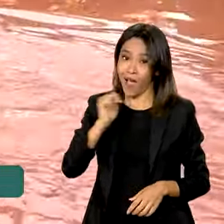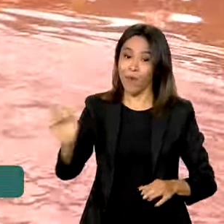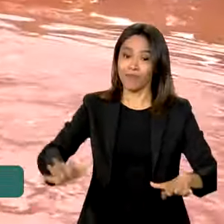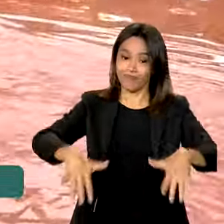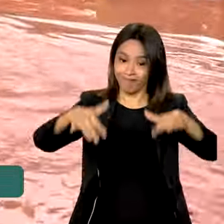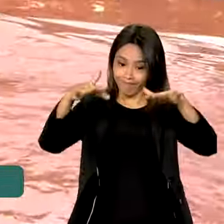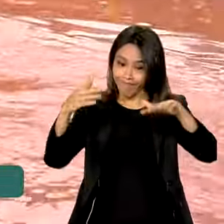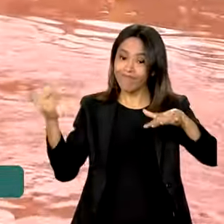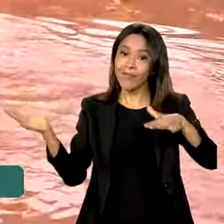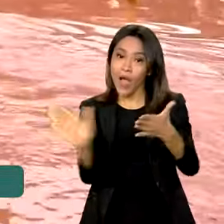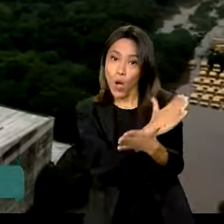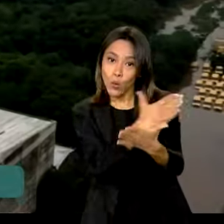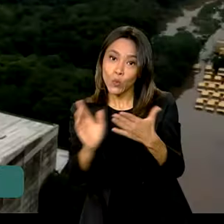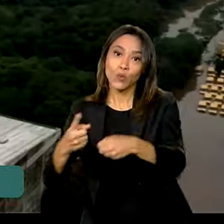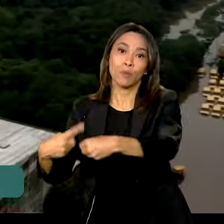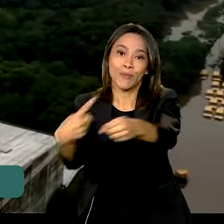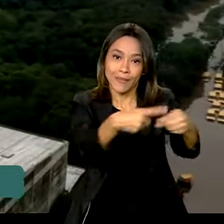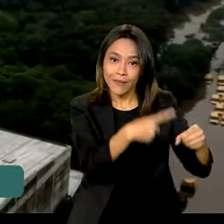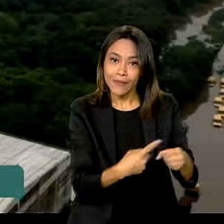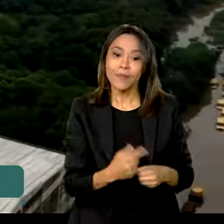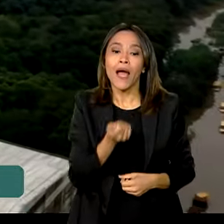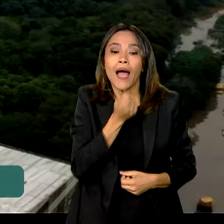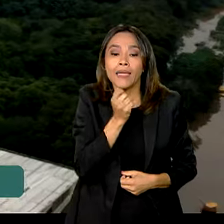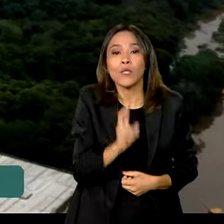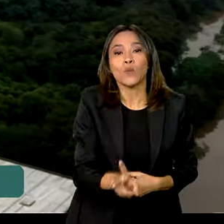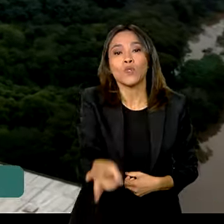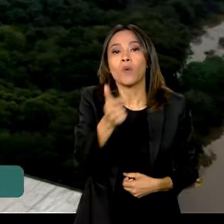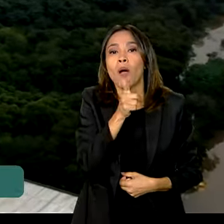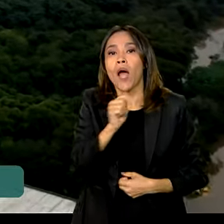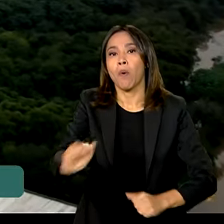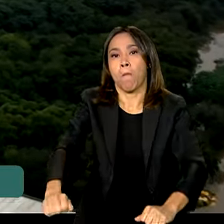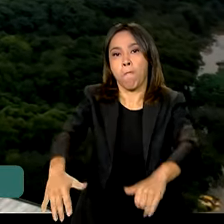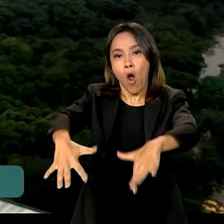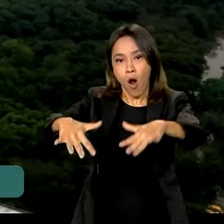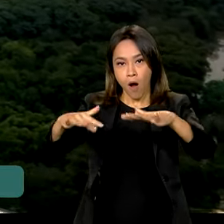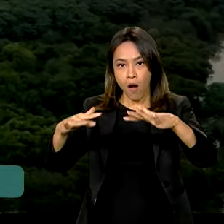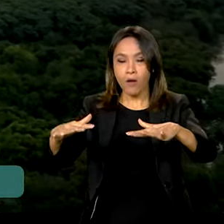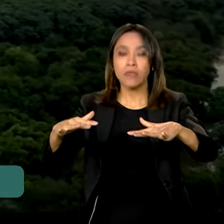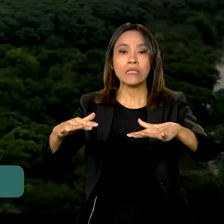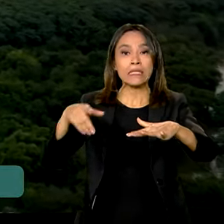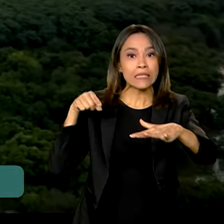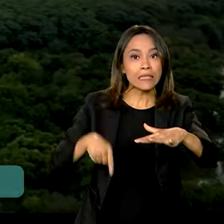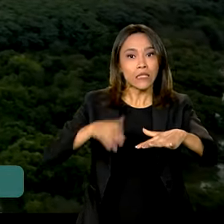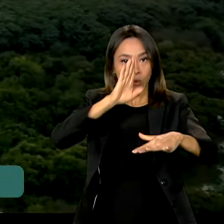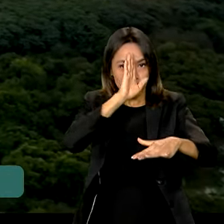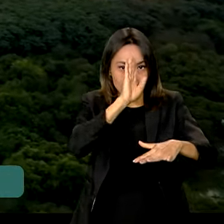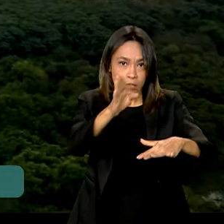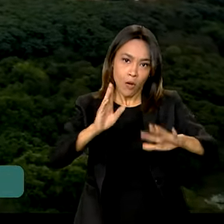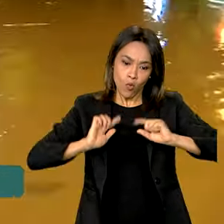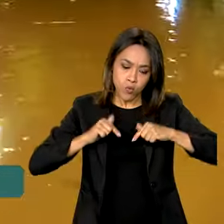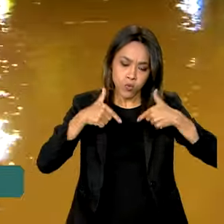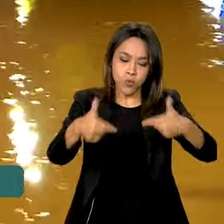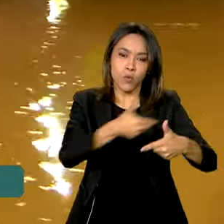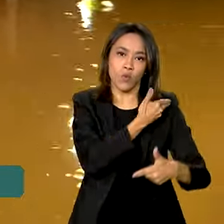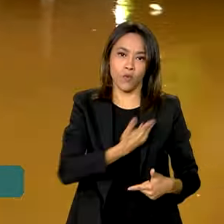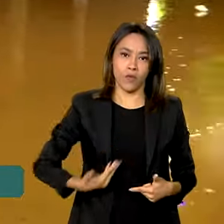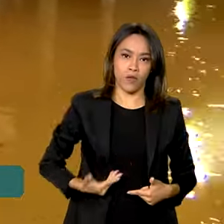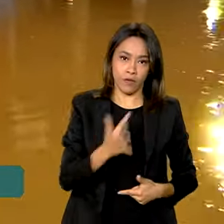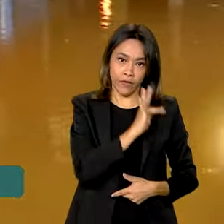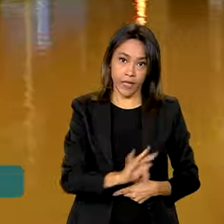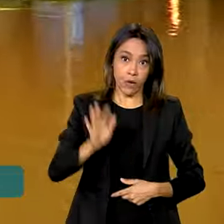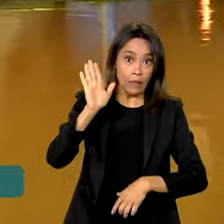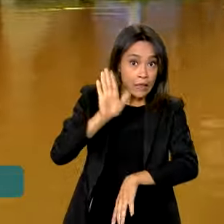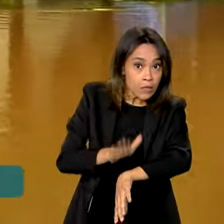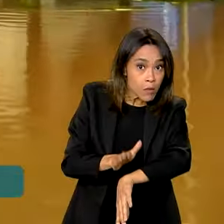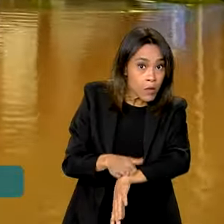Alguns municípios gaúchos seguem inundados. E uma das prioridades do governo federal, neste